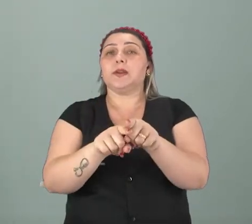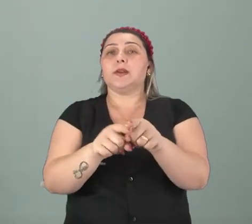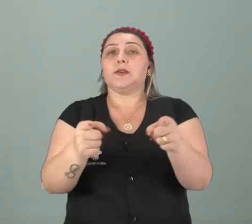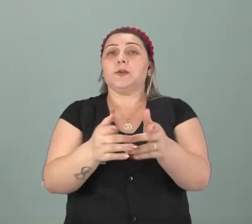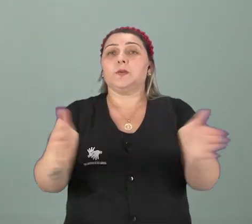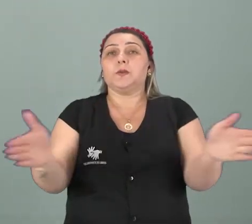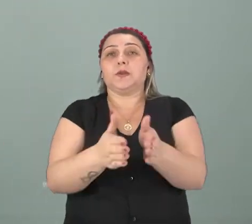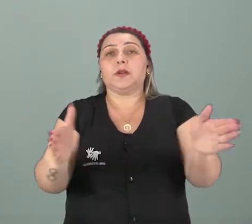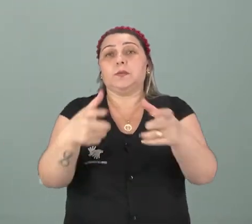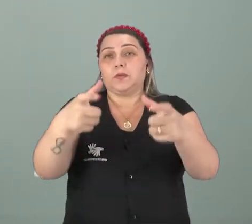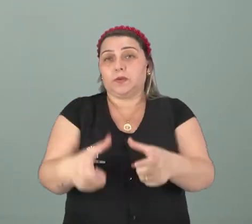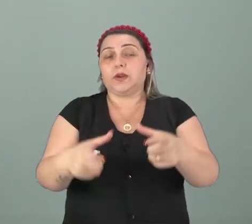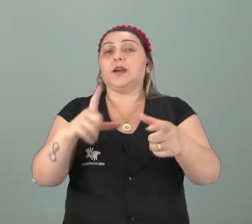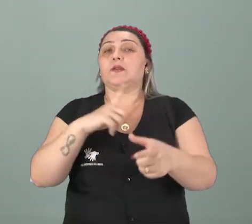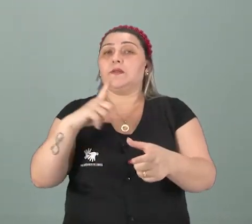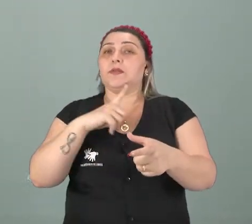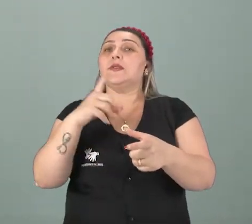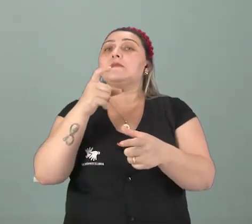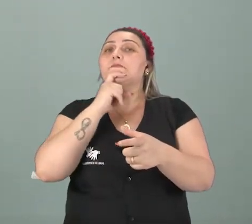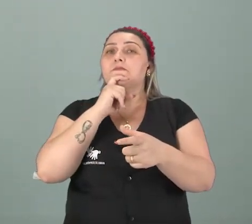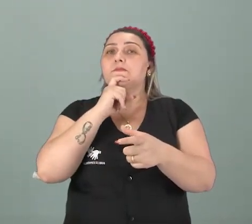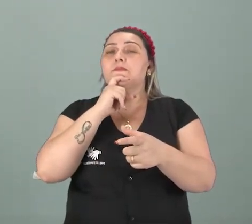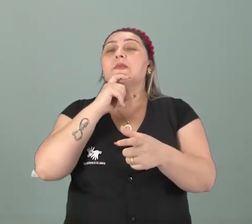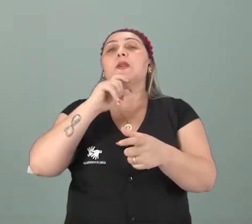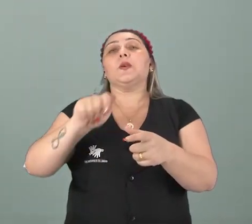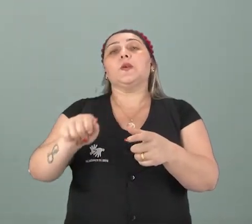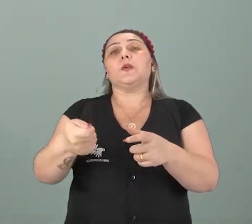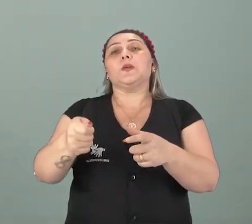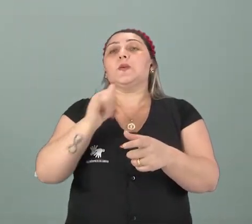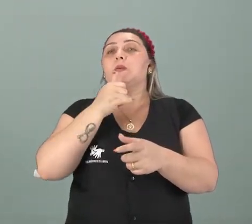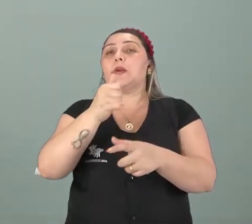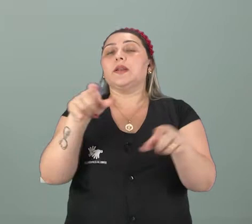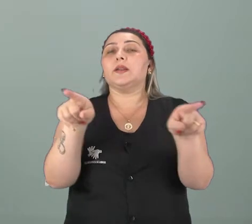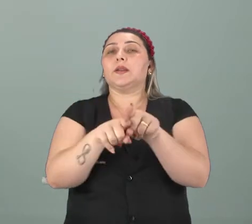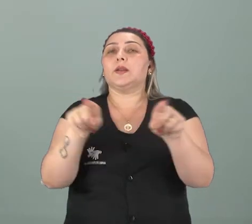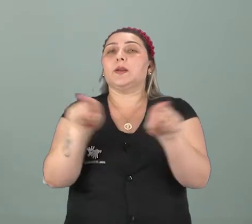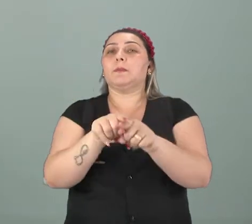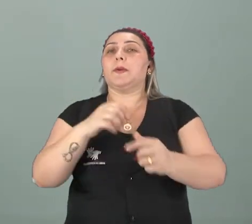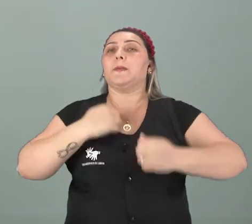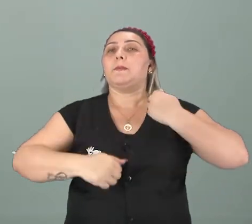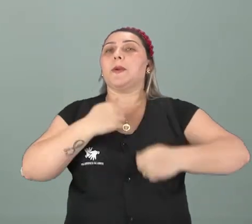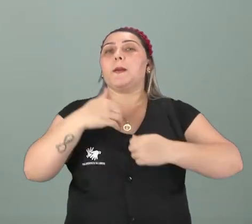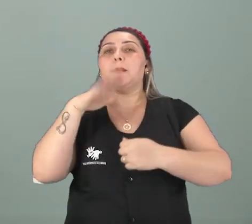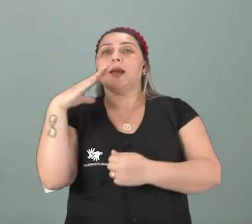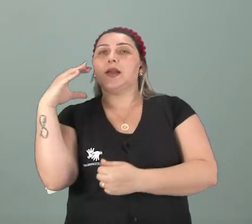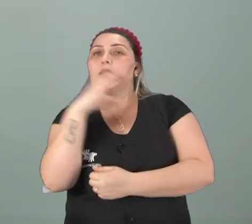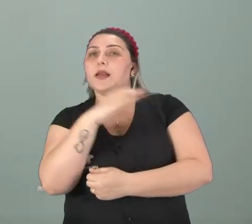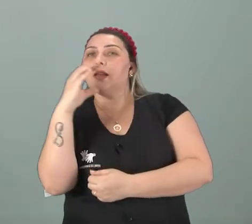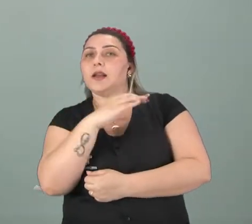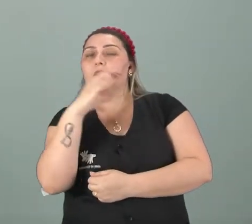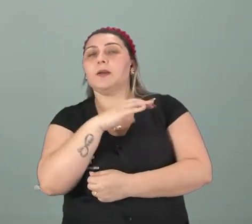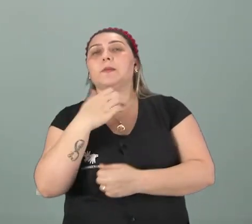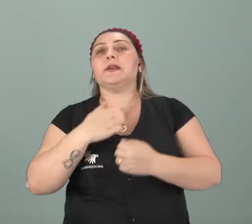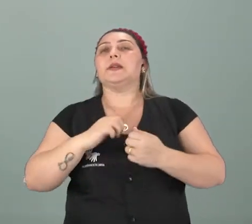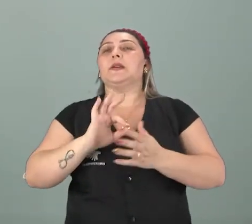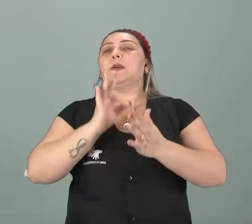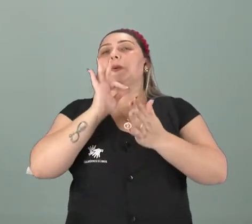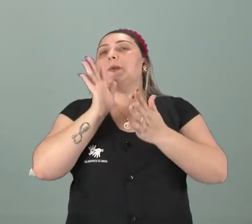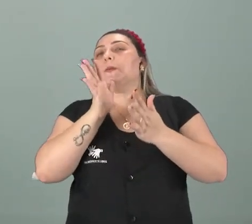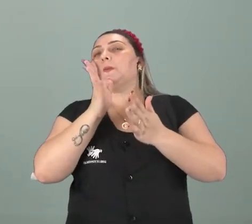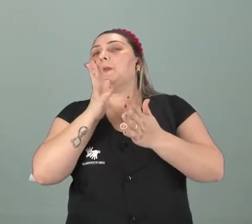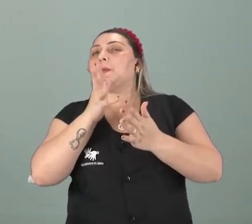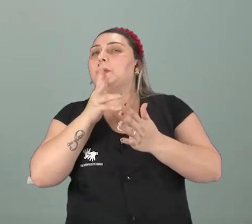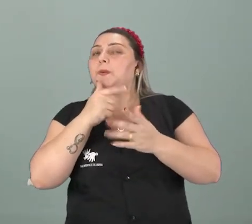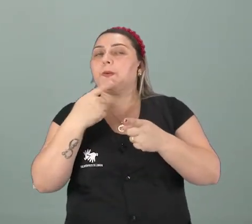da área que você quer climatizar, né? Chuveiro elétrico, você tomar banhos mais rápido, né? Você não ter aqueles banhos longos, né?